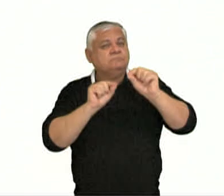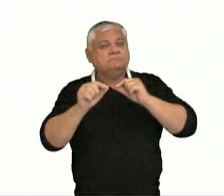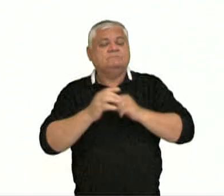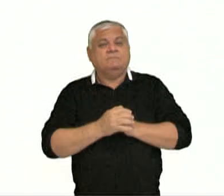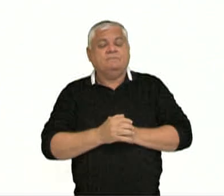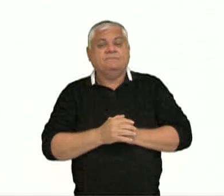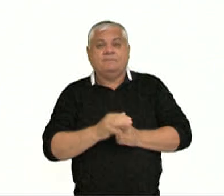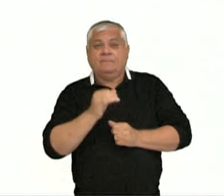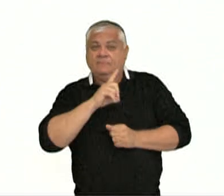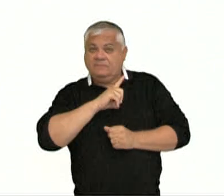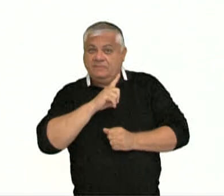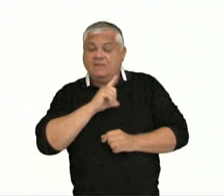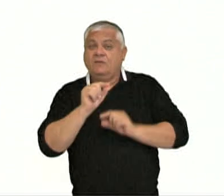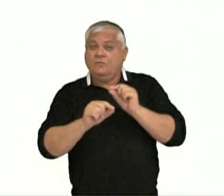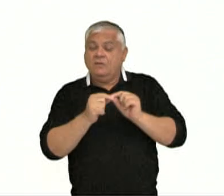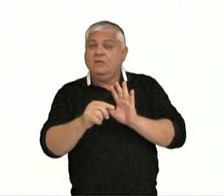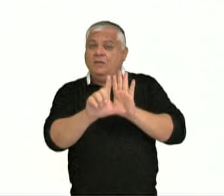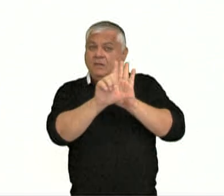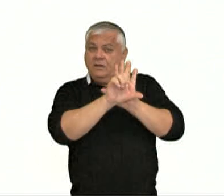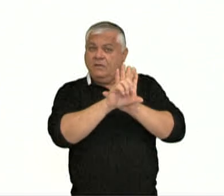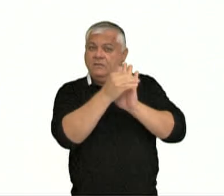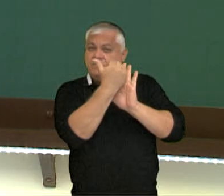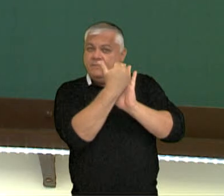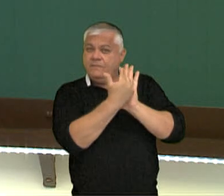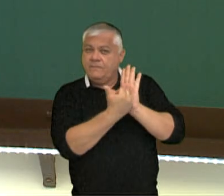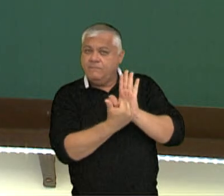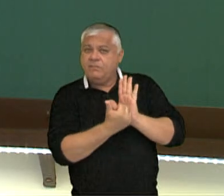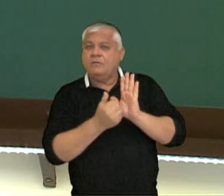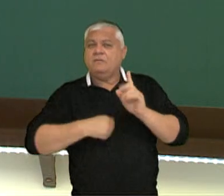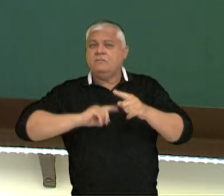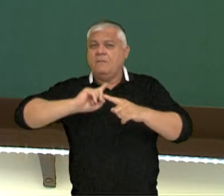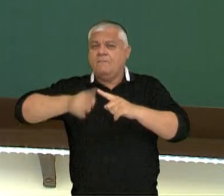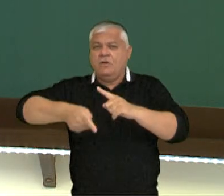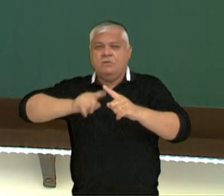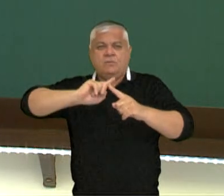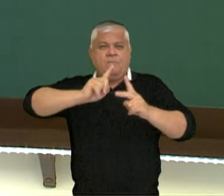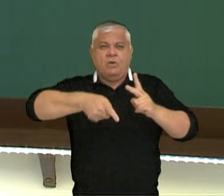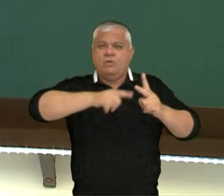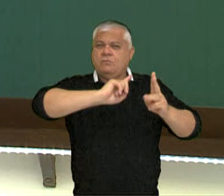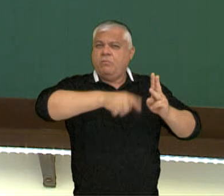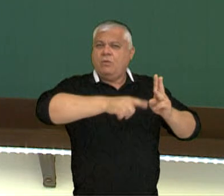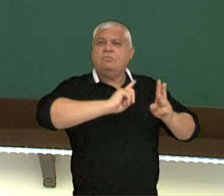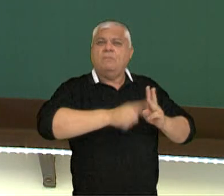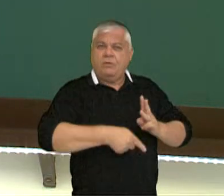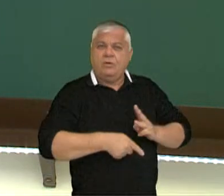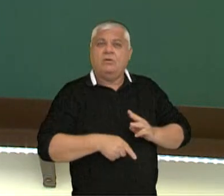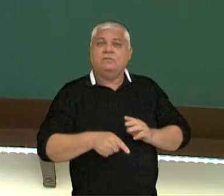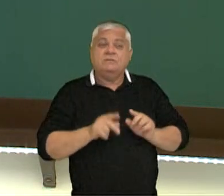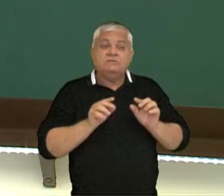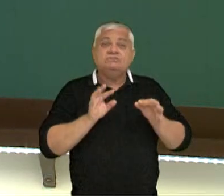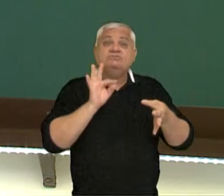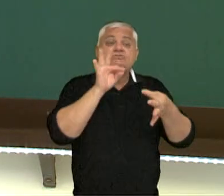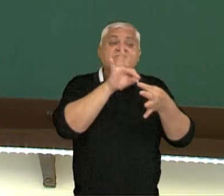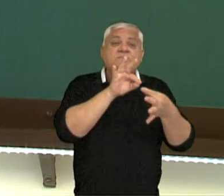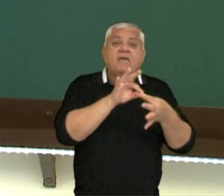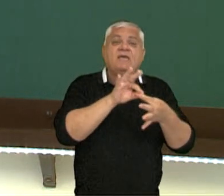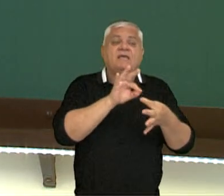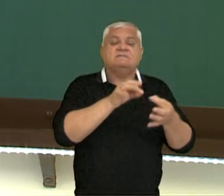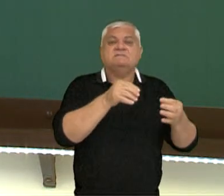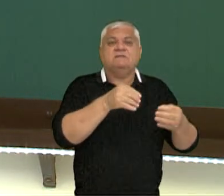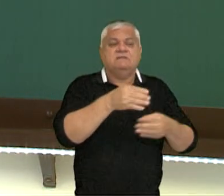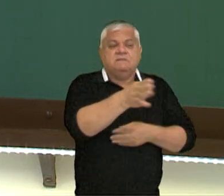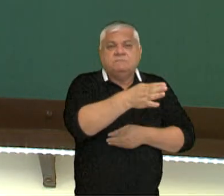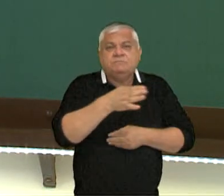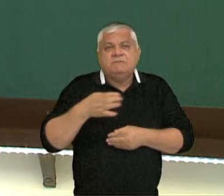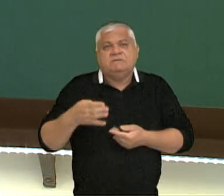que existem algumas leis pelo mundo que proíbem a pesca de determinadas